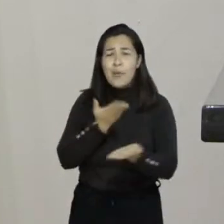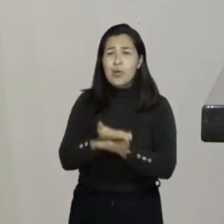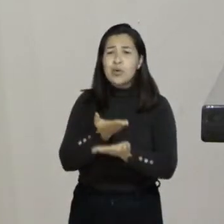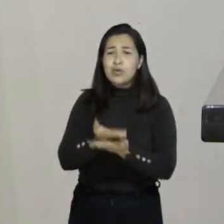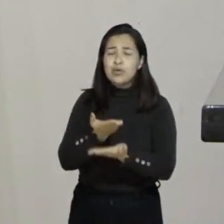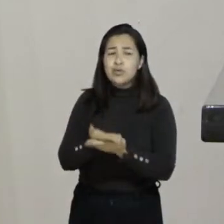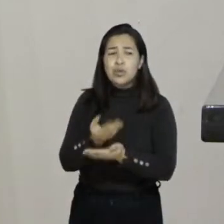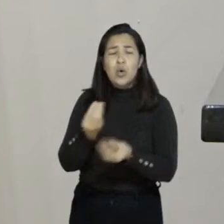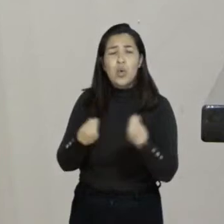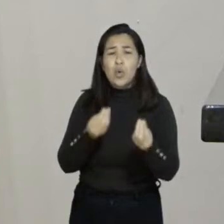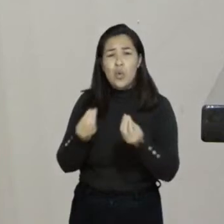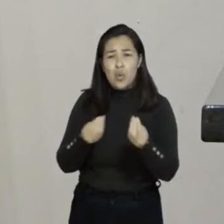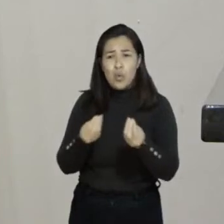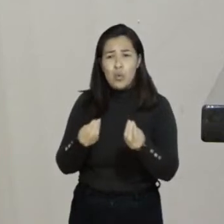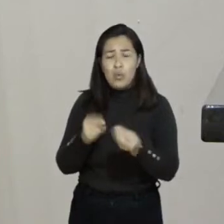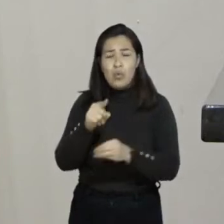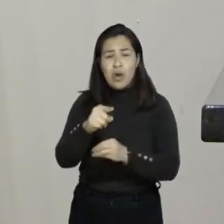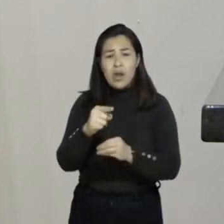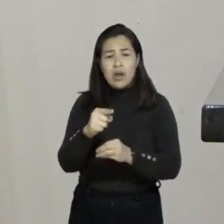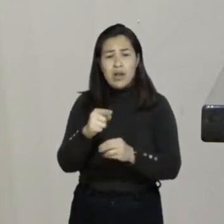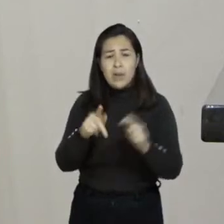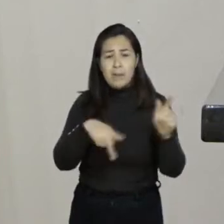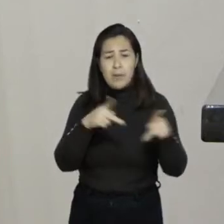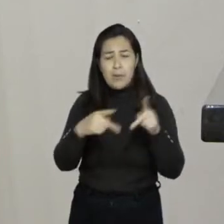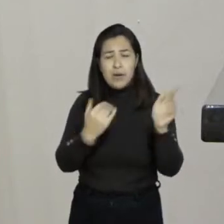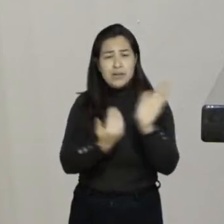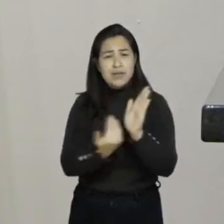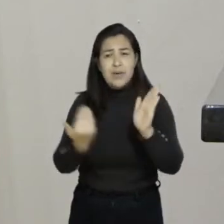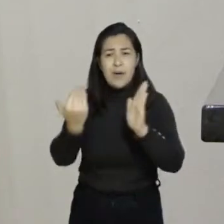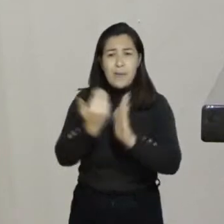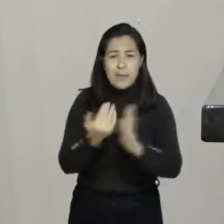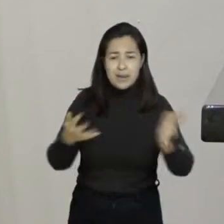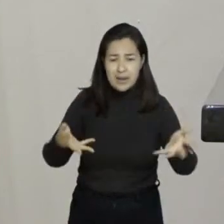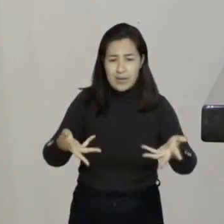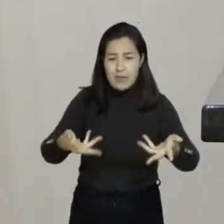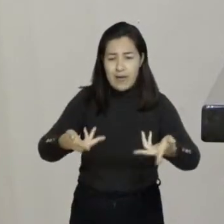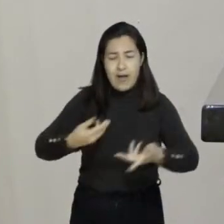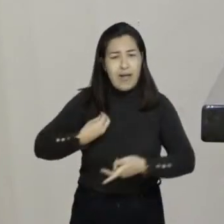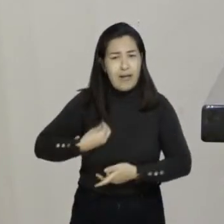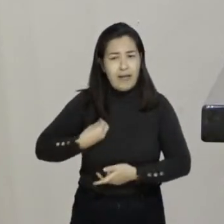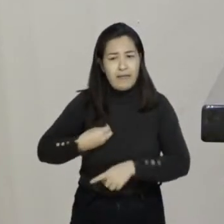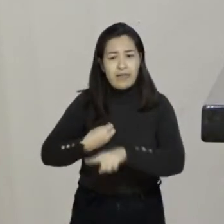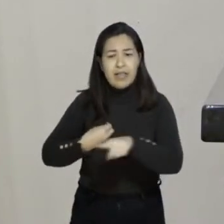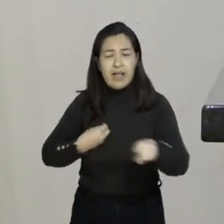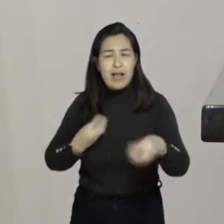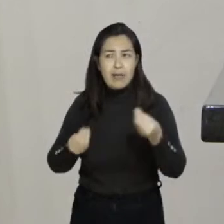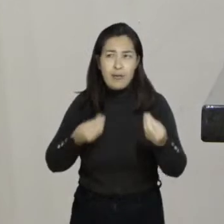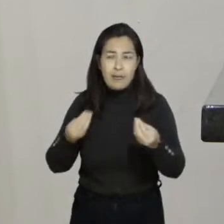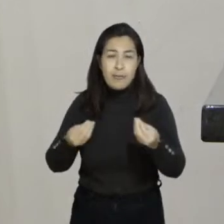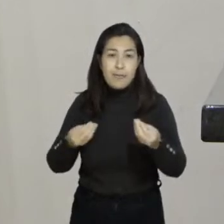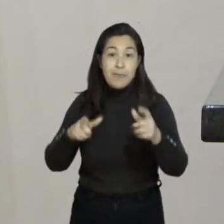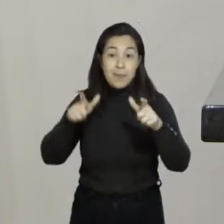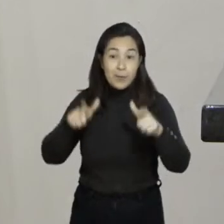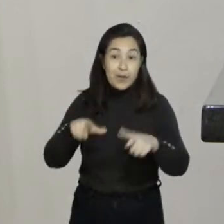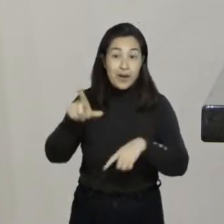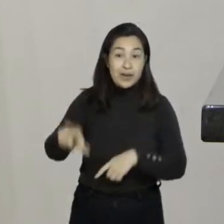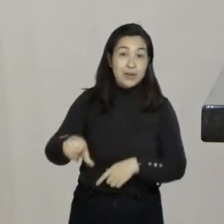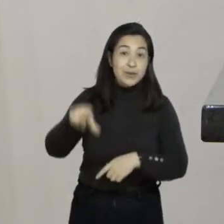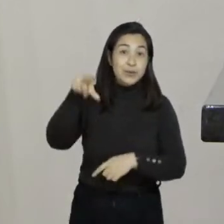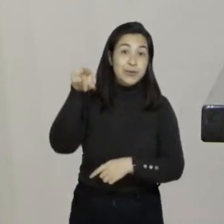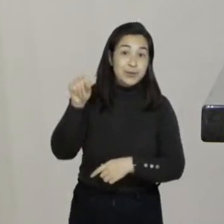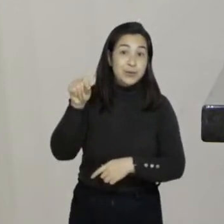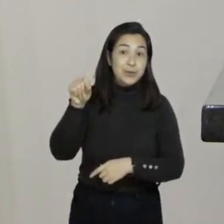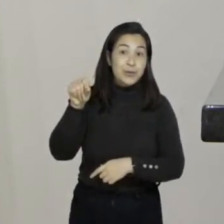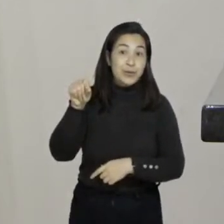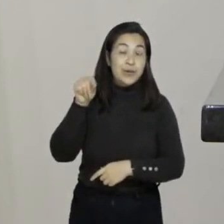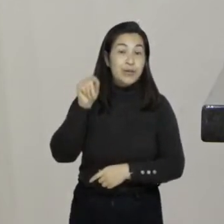de engajamento da população numa melhor qualidade de vida e a cidade escolhida para ser a primeira fora dos Estados